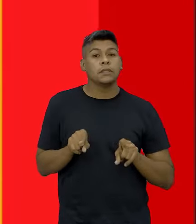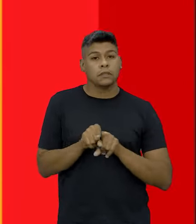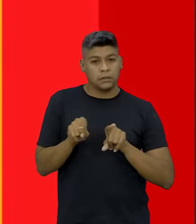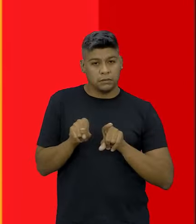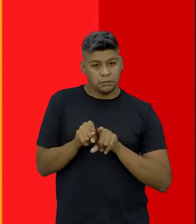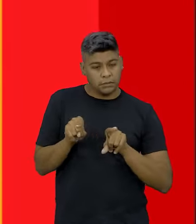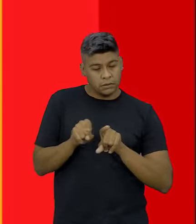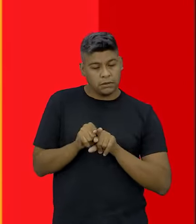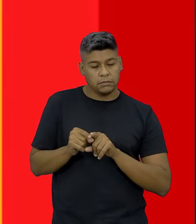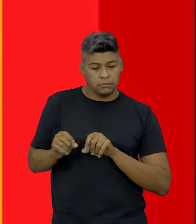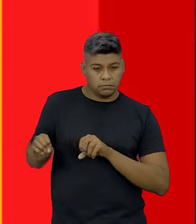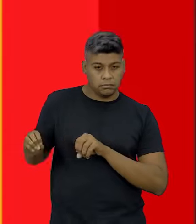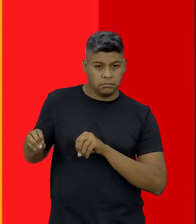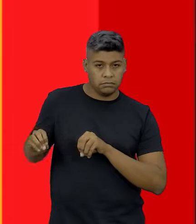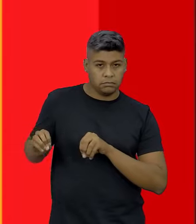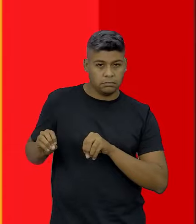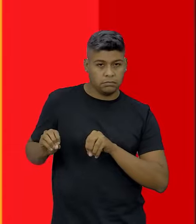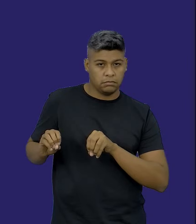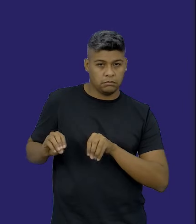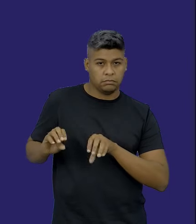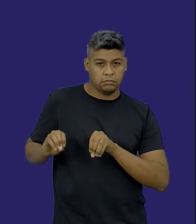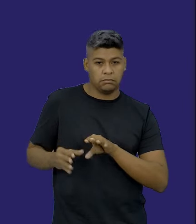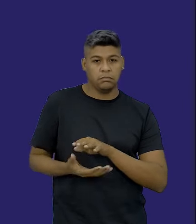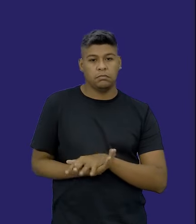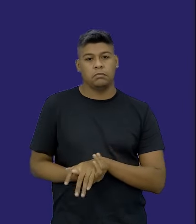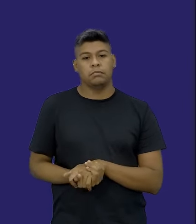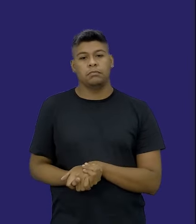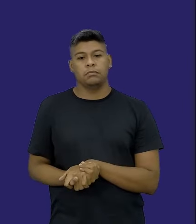a sistematização.